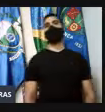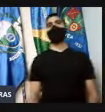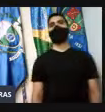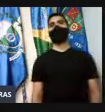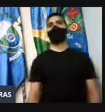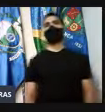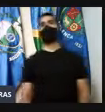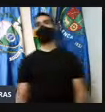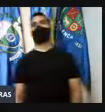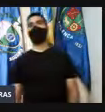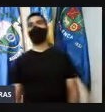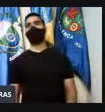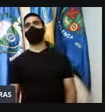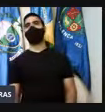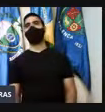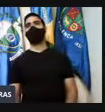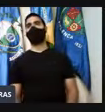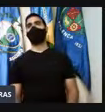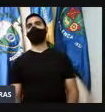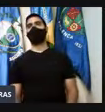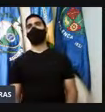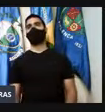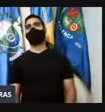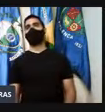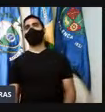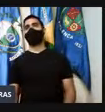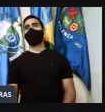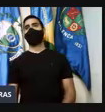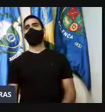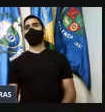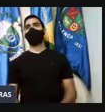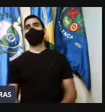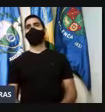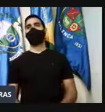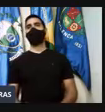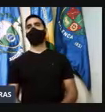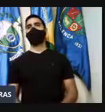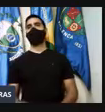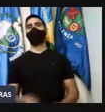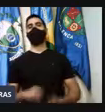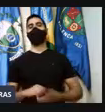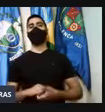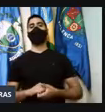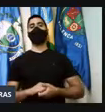noite, presidente. Dispensa, internautas. Bom,